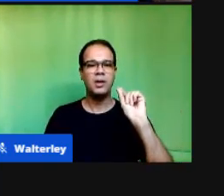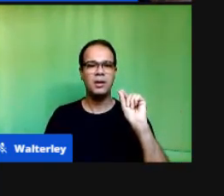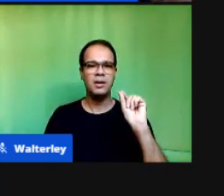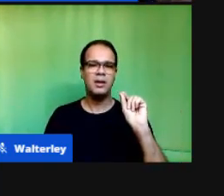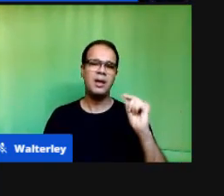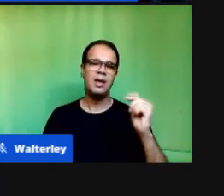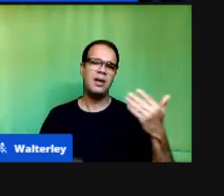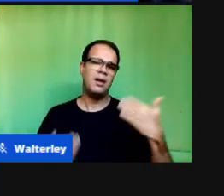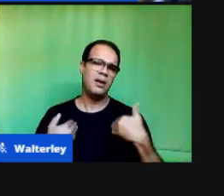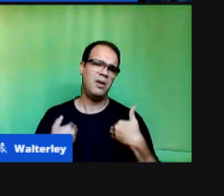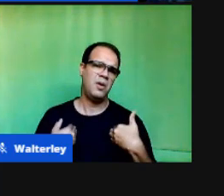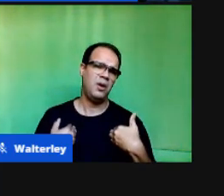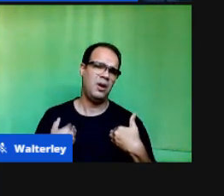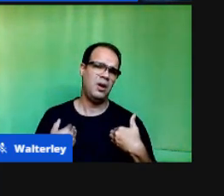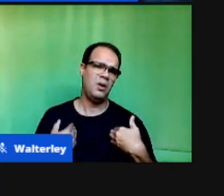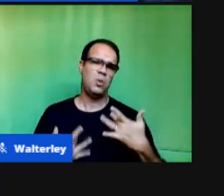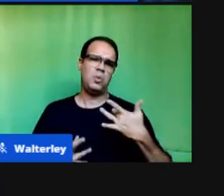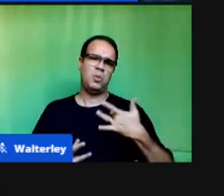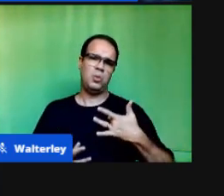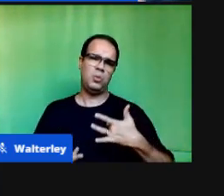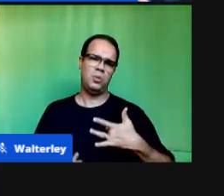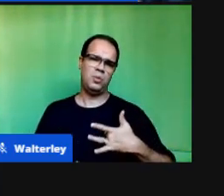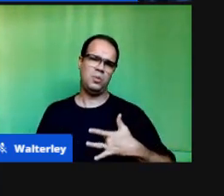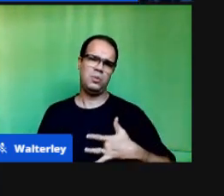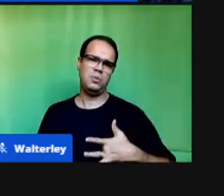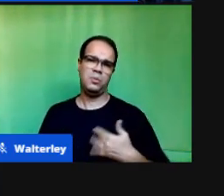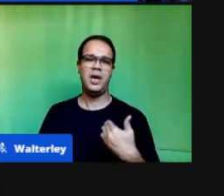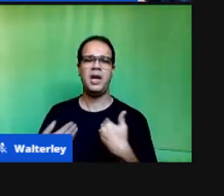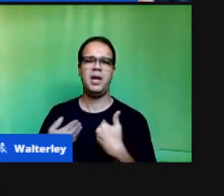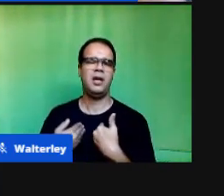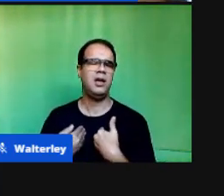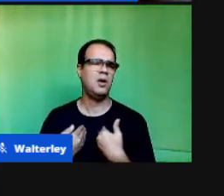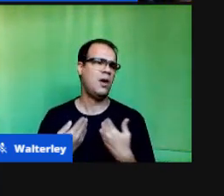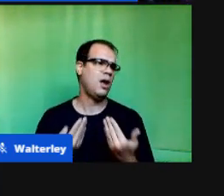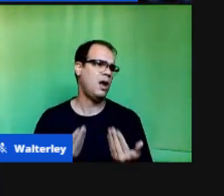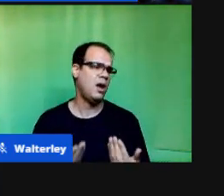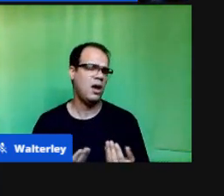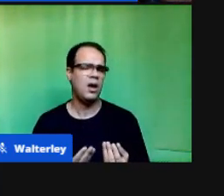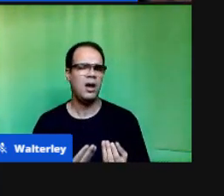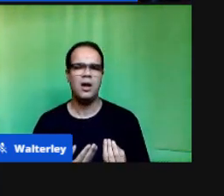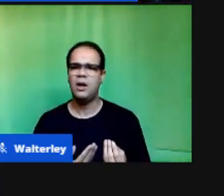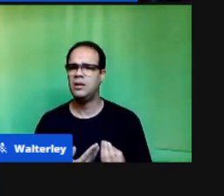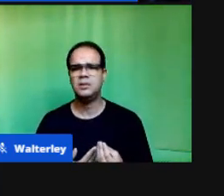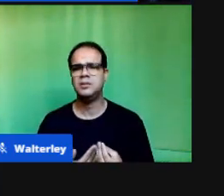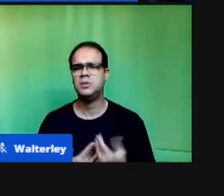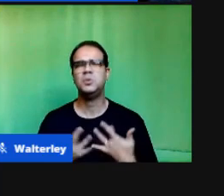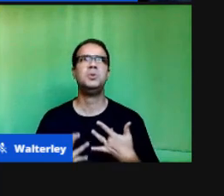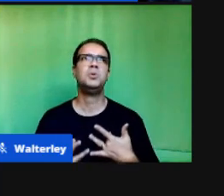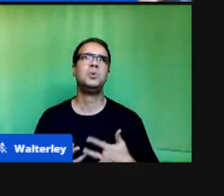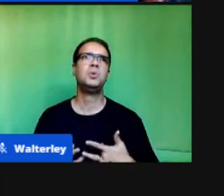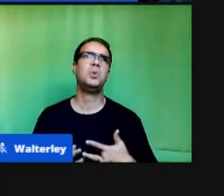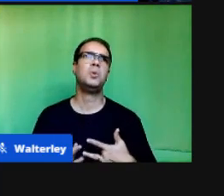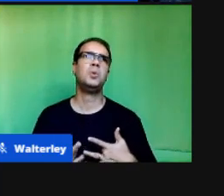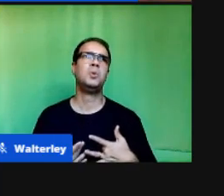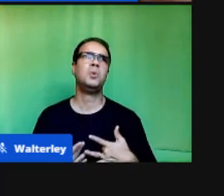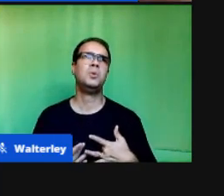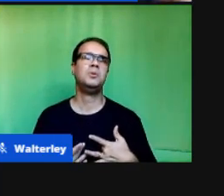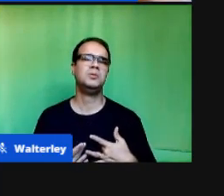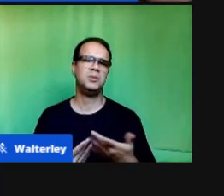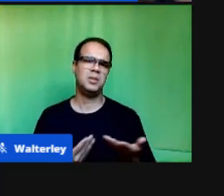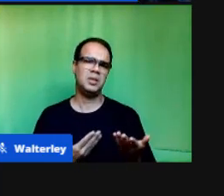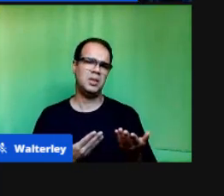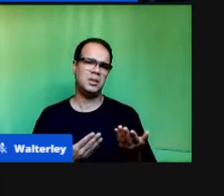quase que uma característica da sua personalidade. Né? E aí tudo é o outro, nada é teu.